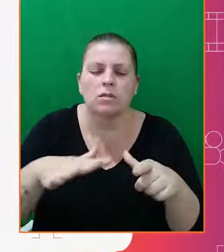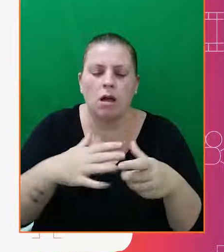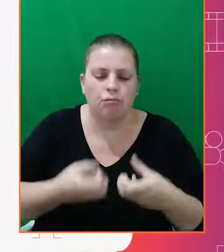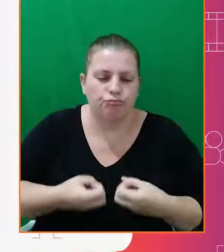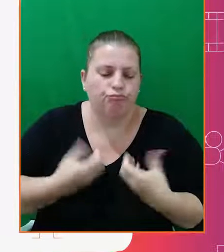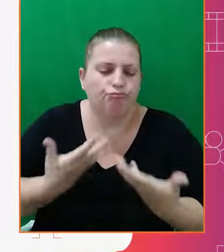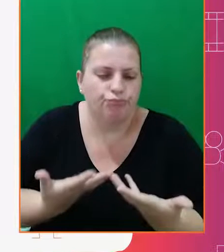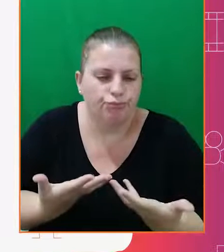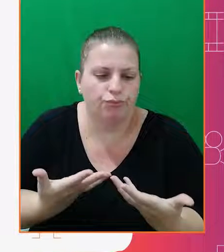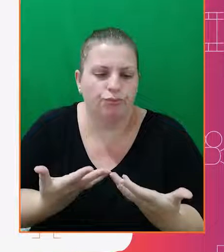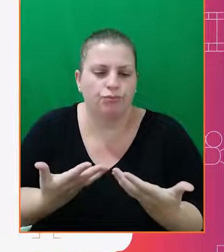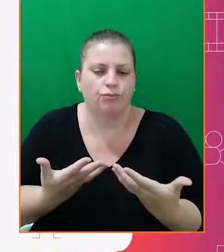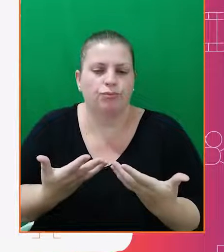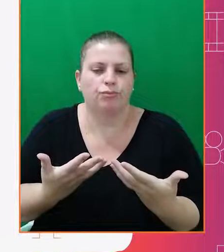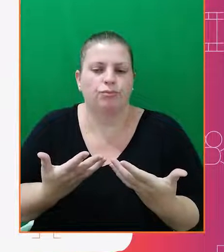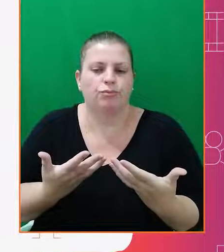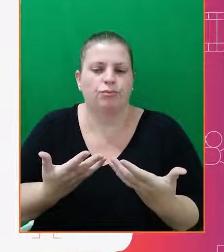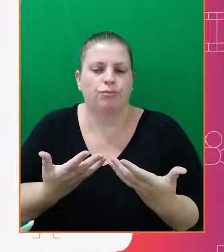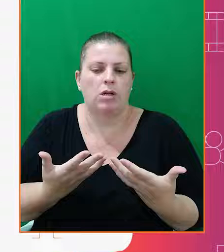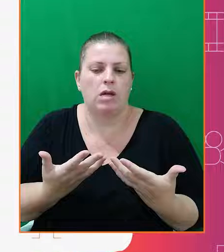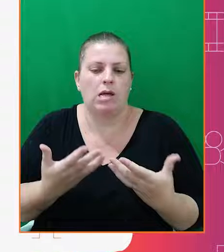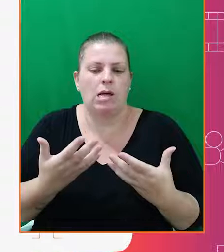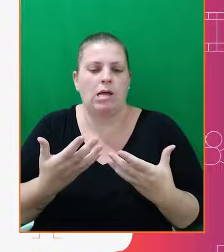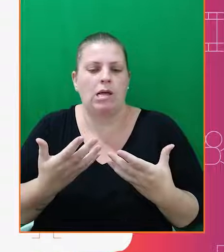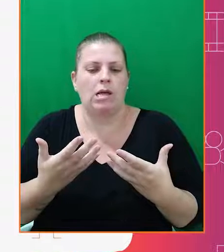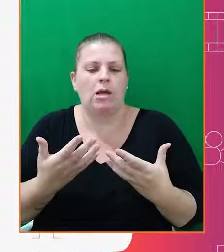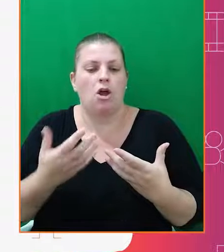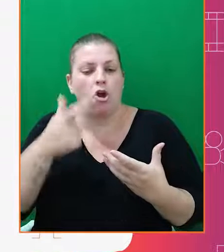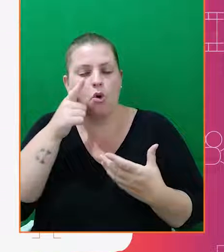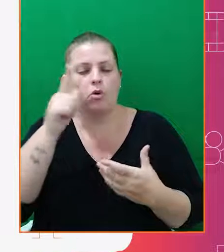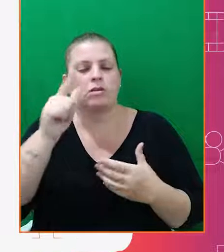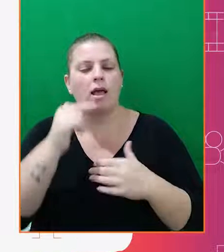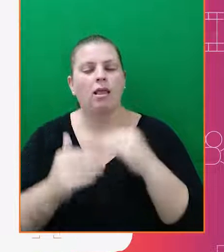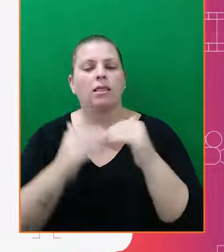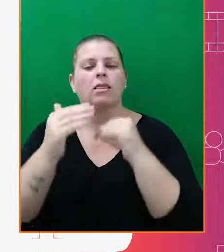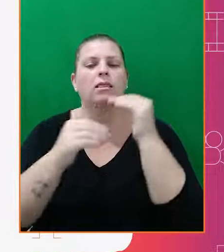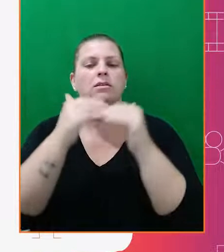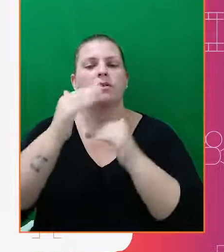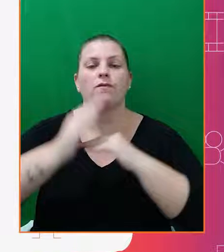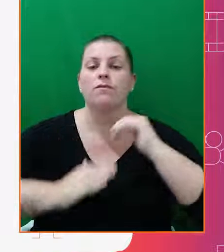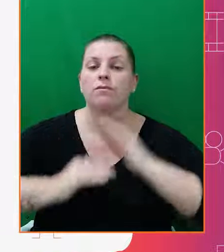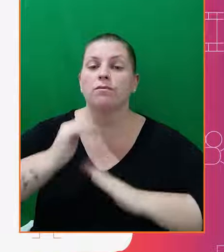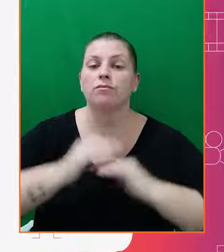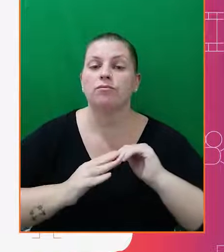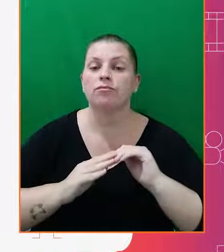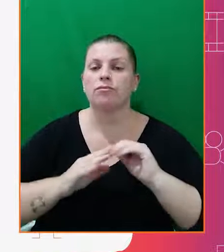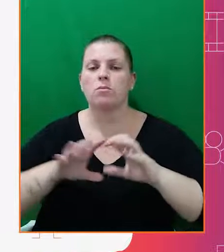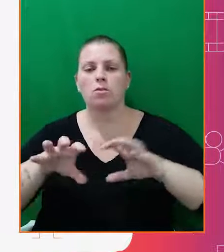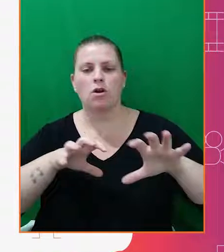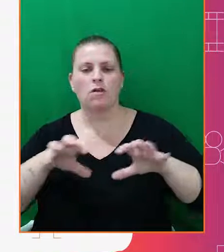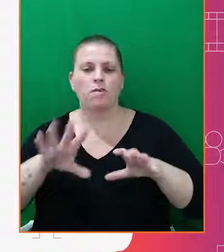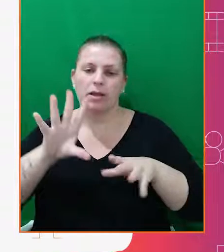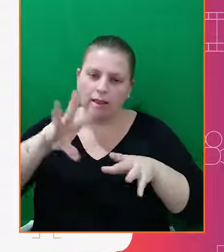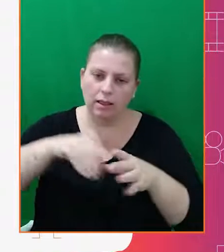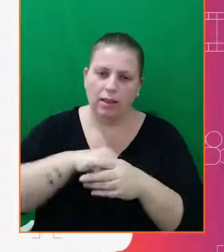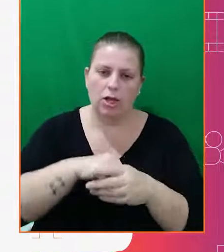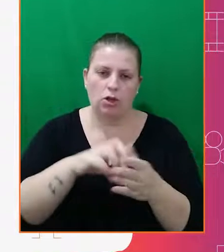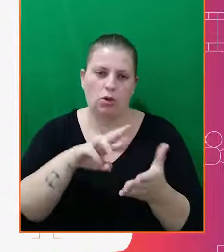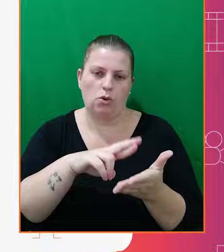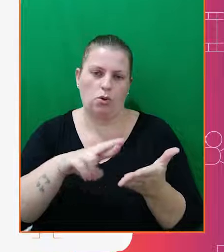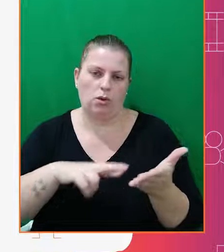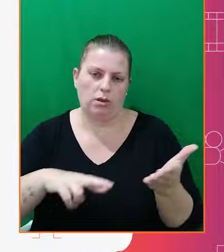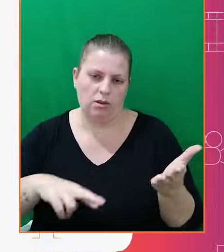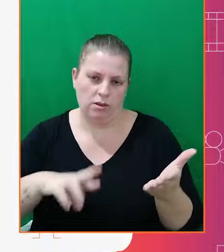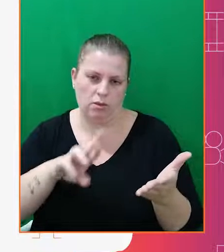determinadas situações na qual eles vão ser postos. E assim vamos desenvolver então suas ações e suas funções dentro